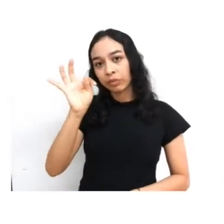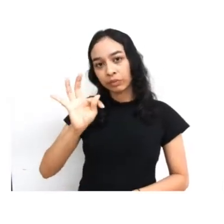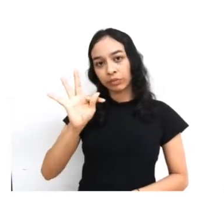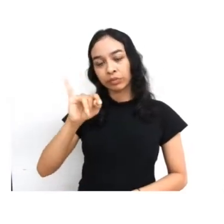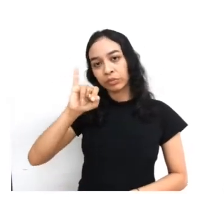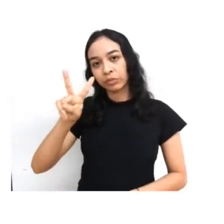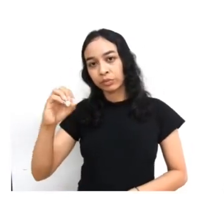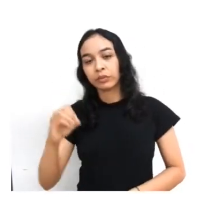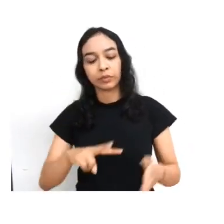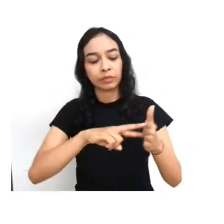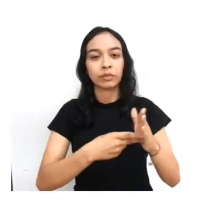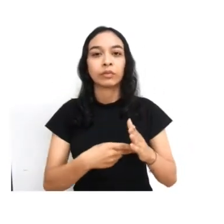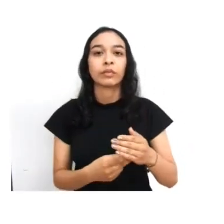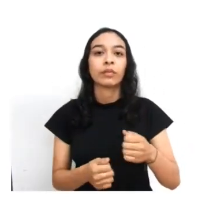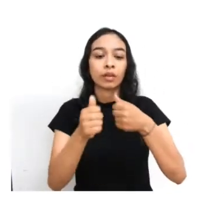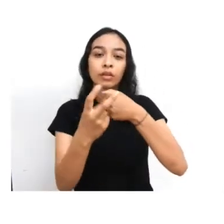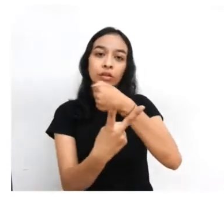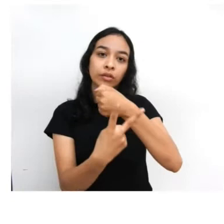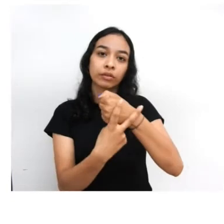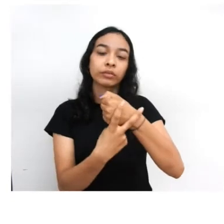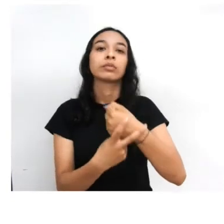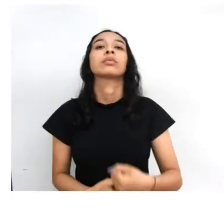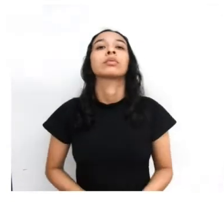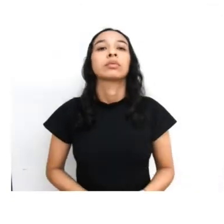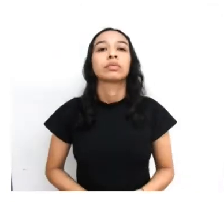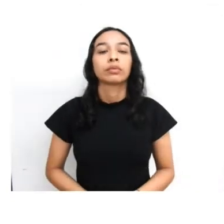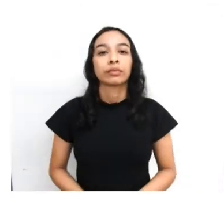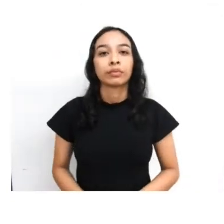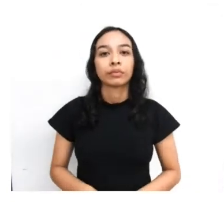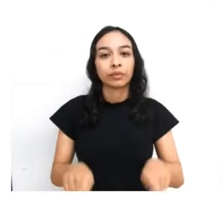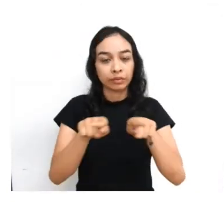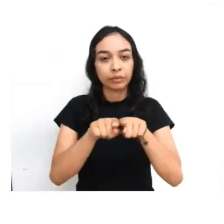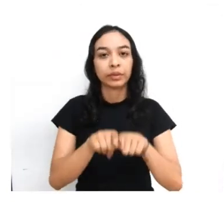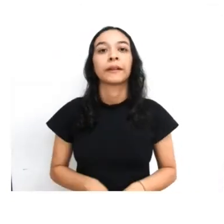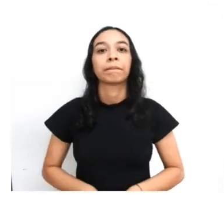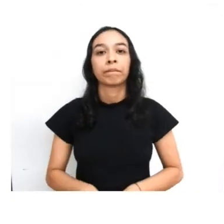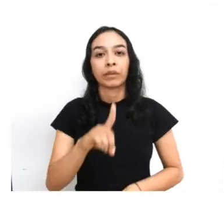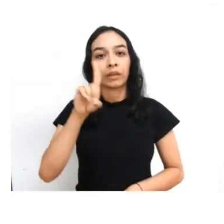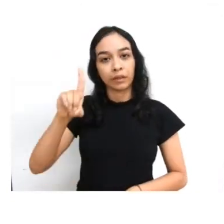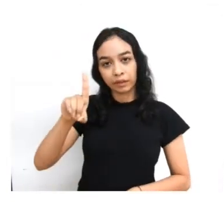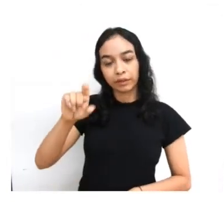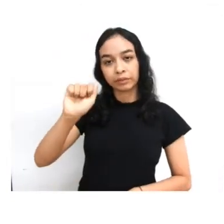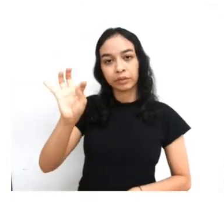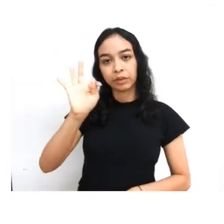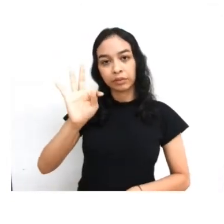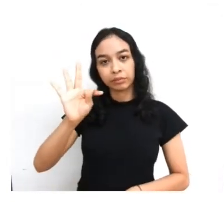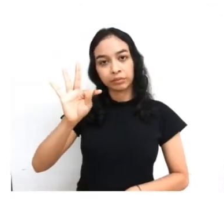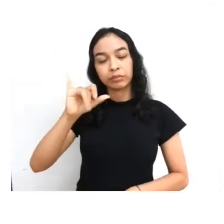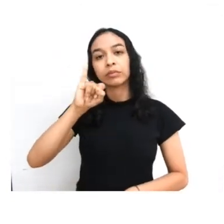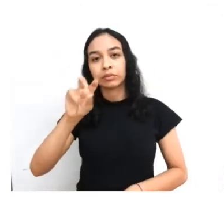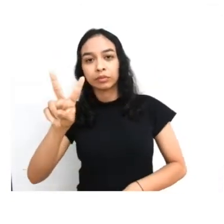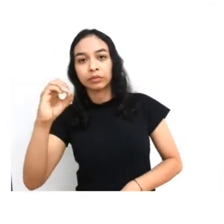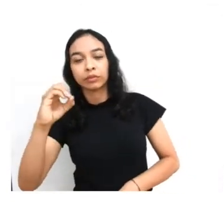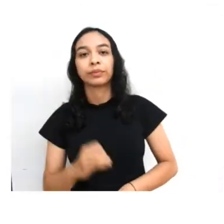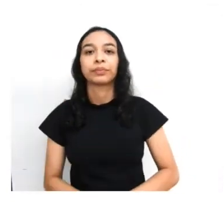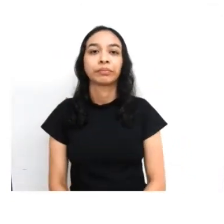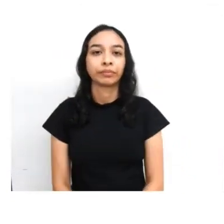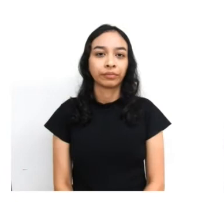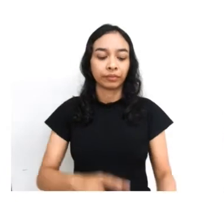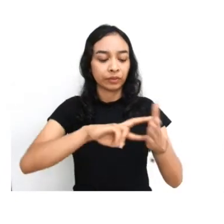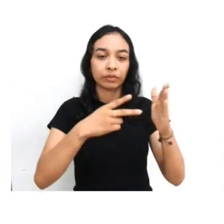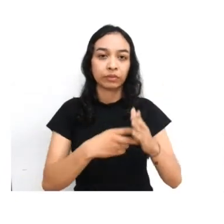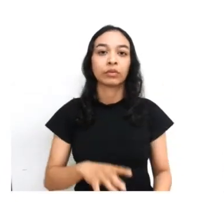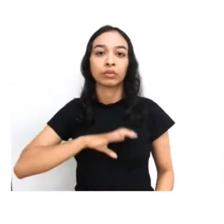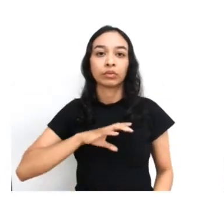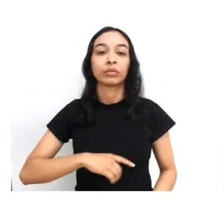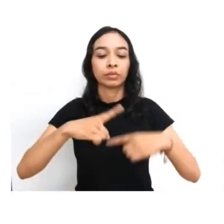genitivo, que equivale ao adjunto adnominal restritivo. E temos o dativo, que equivale